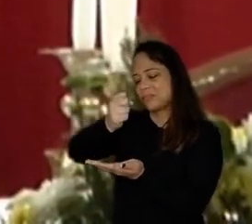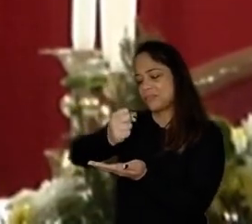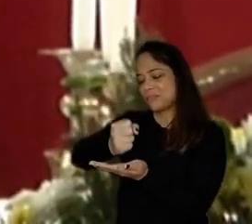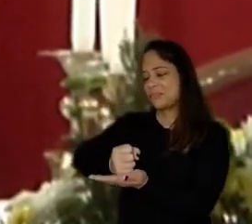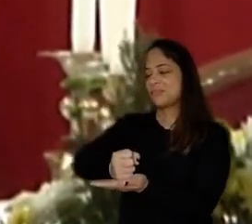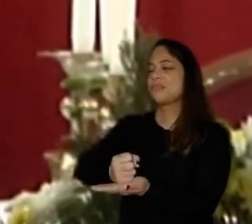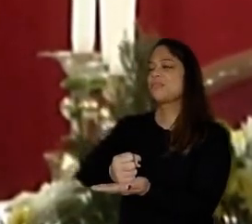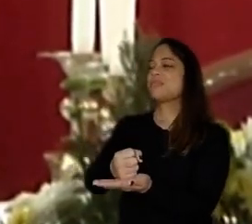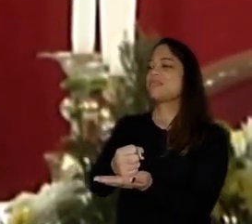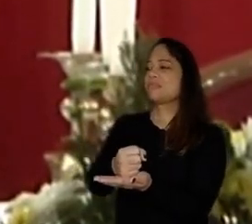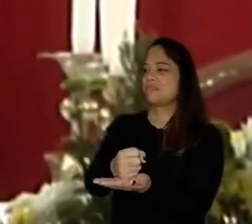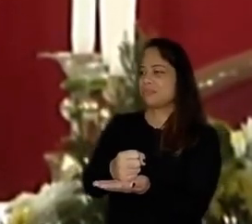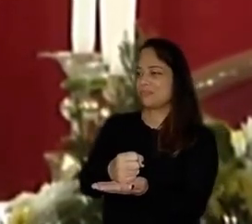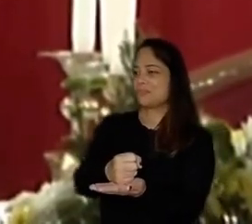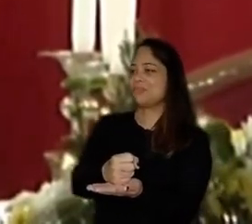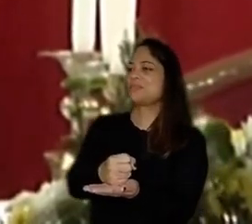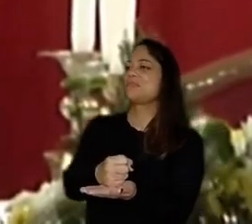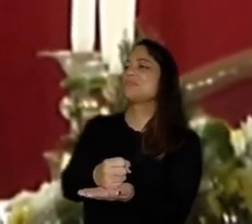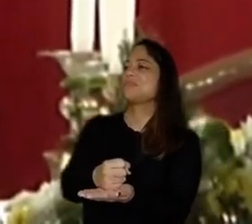Antigo